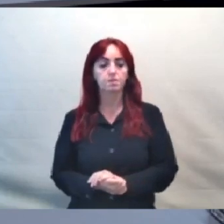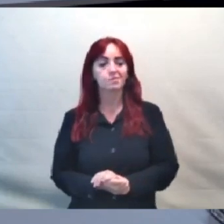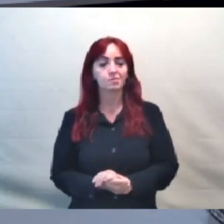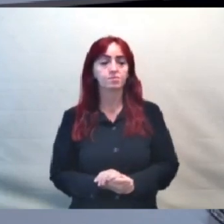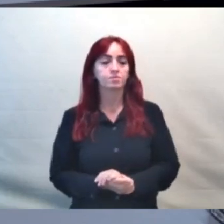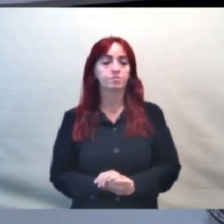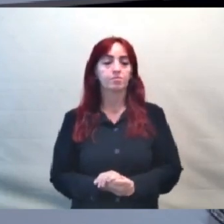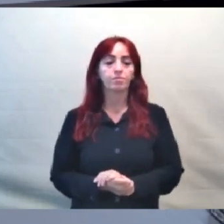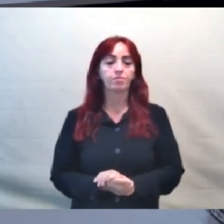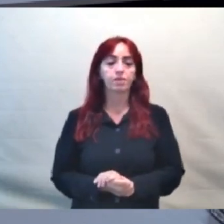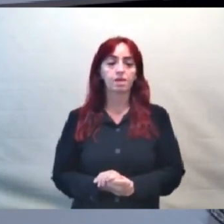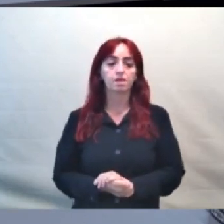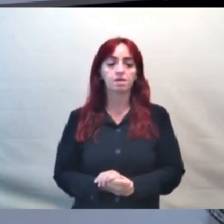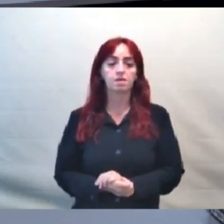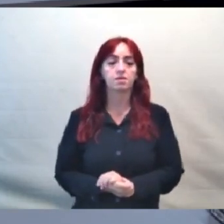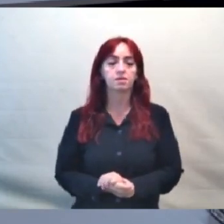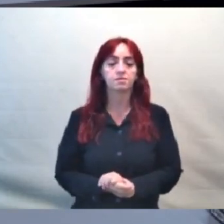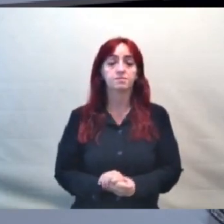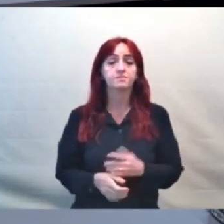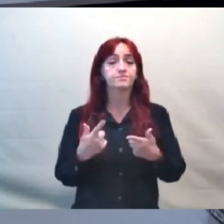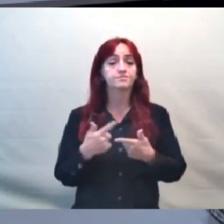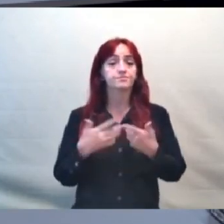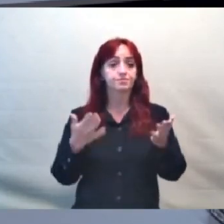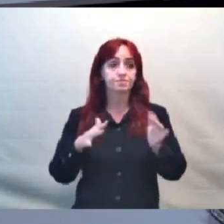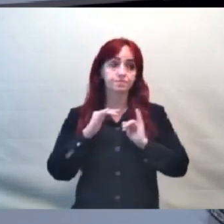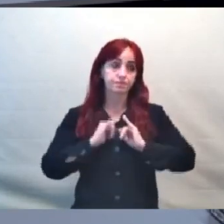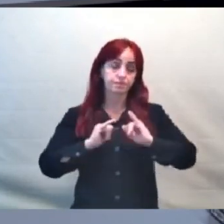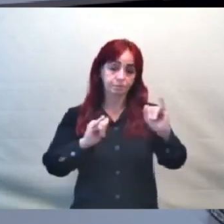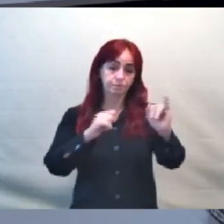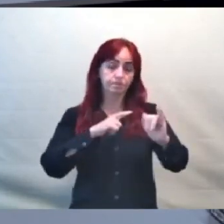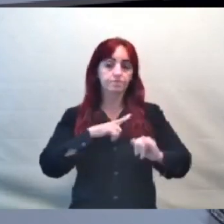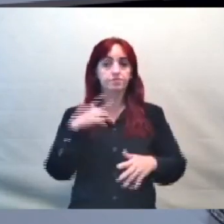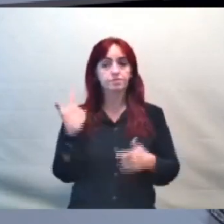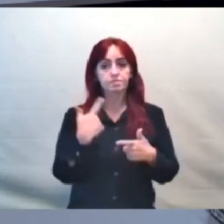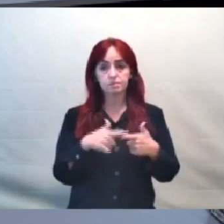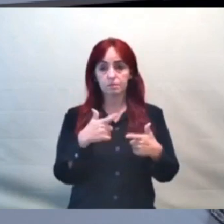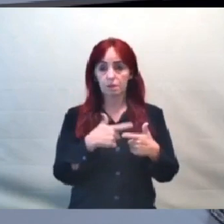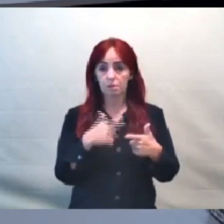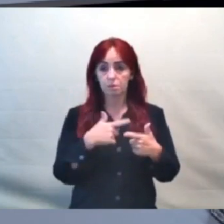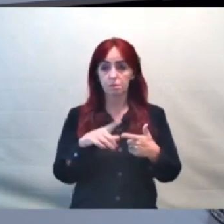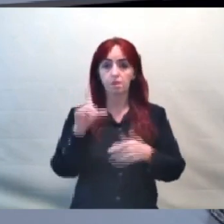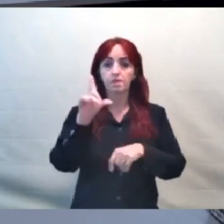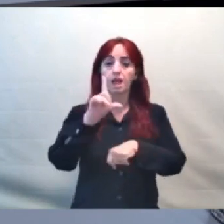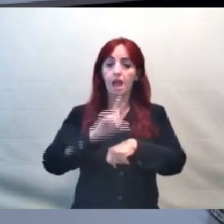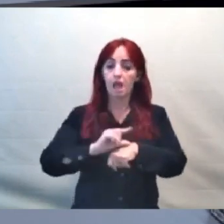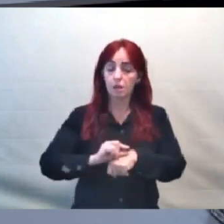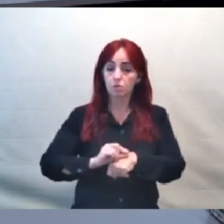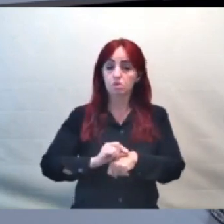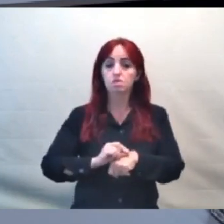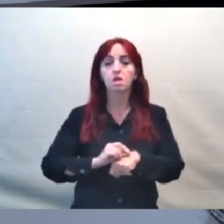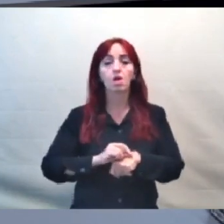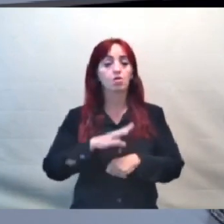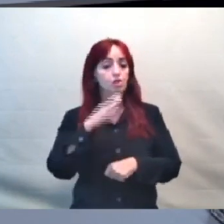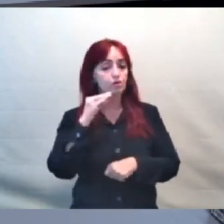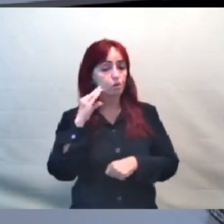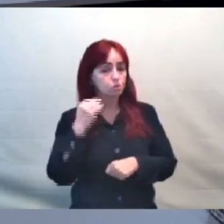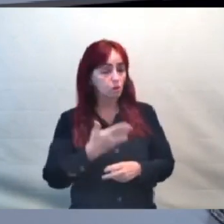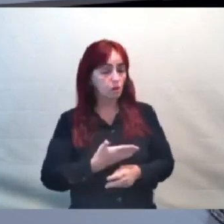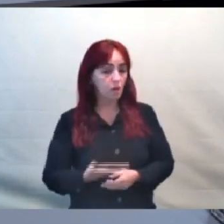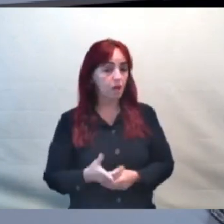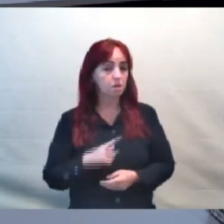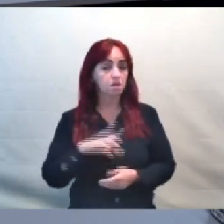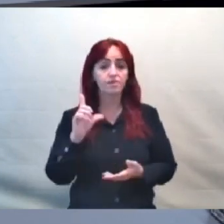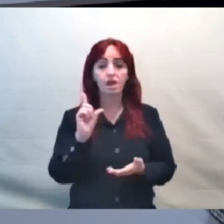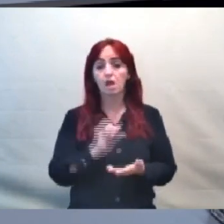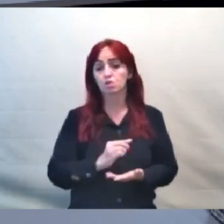Eu passo para vocês, então. Como foi relatado, a gente teve um problema contratual, de redução de equipes, né? Durante e vai ser contratado? Contratado mais agora, para